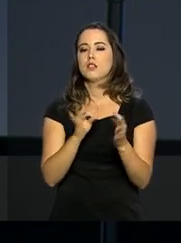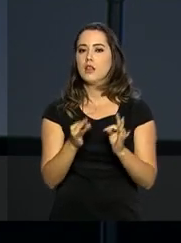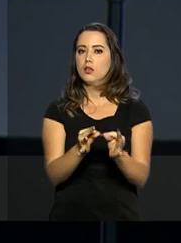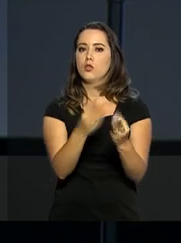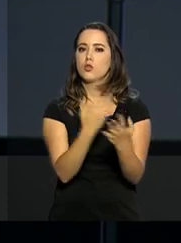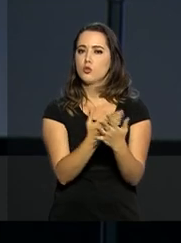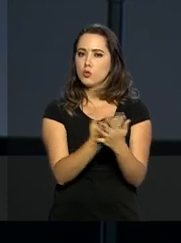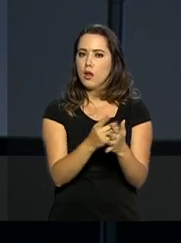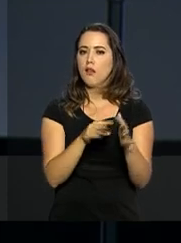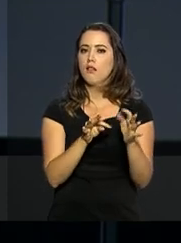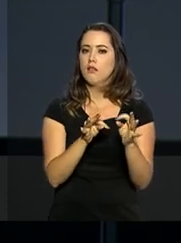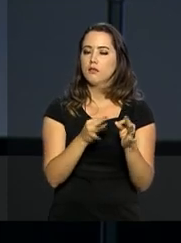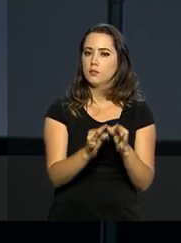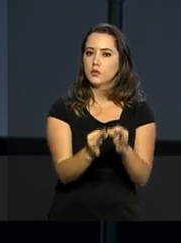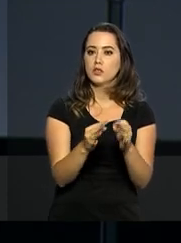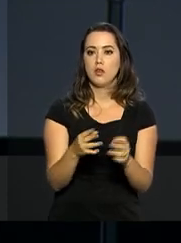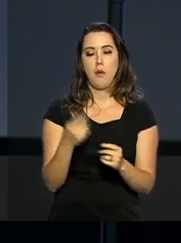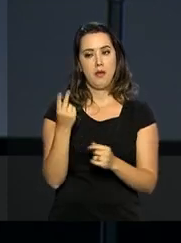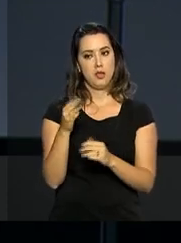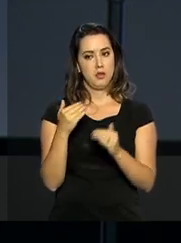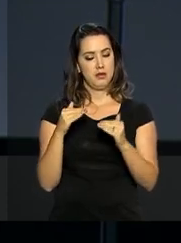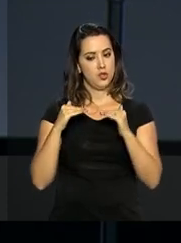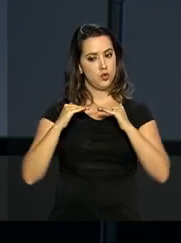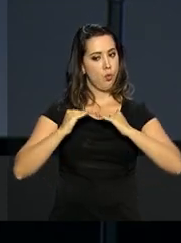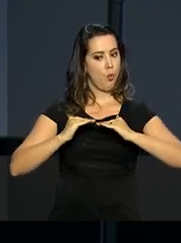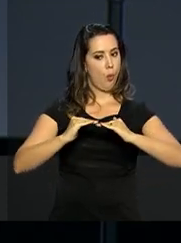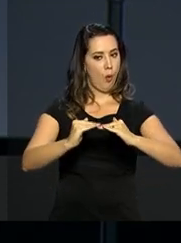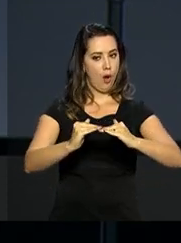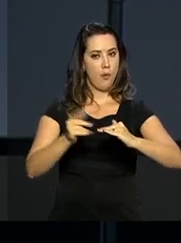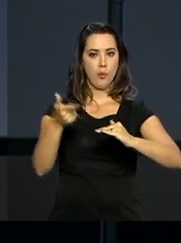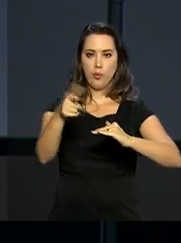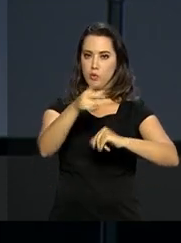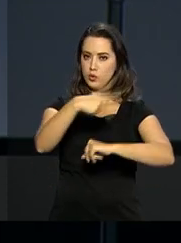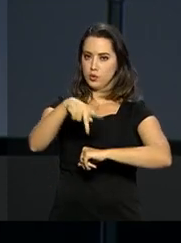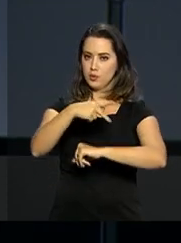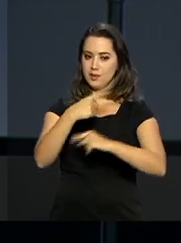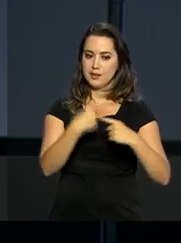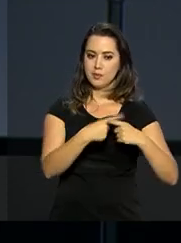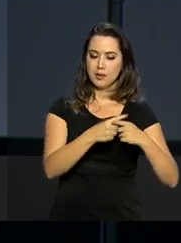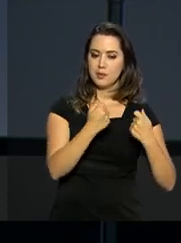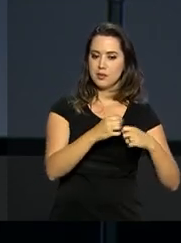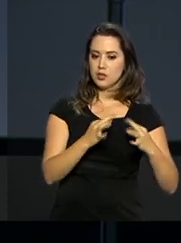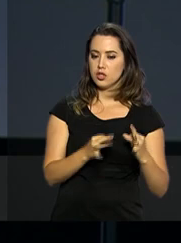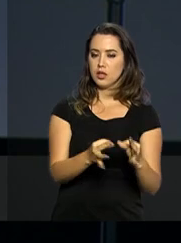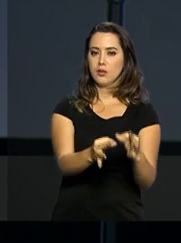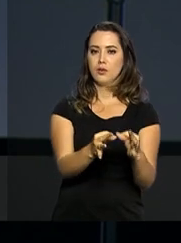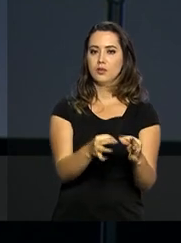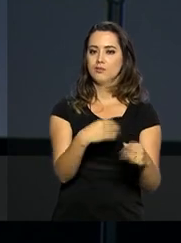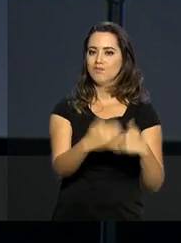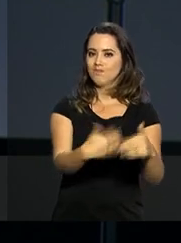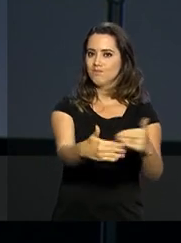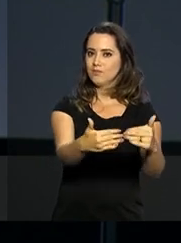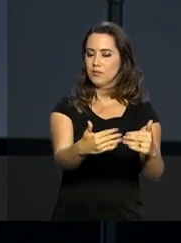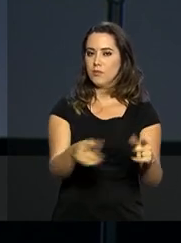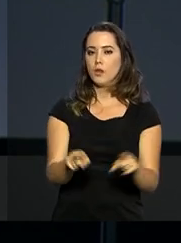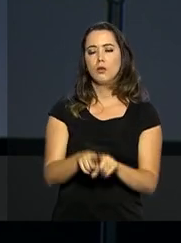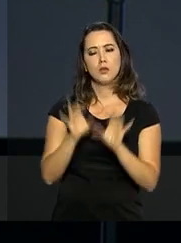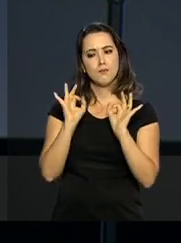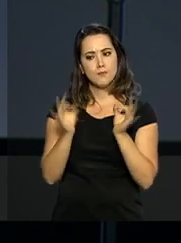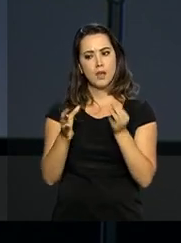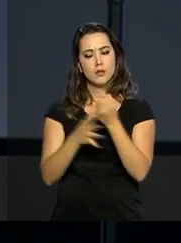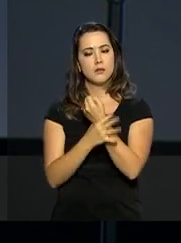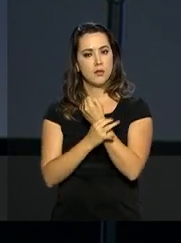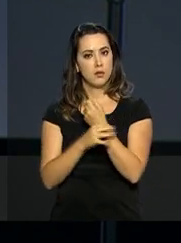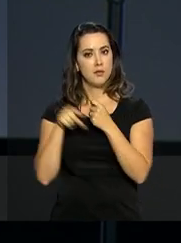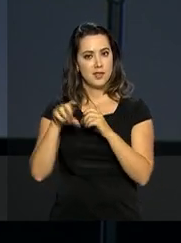vai ombrear-se com os demais países na medida em que avance tecnologicamente. E, nesse sentido, seguramente,